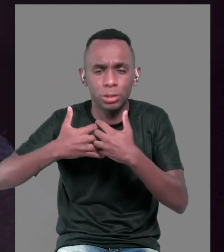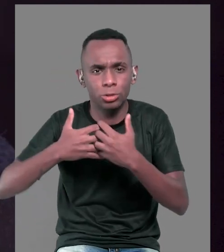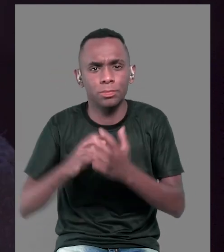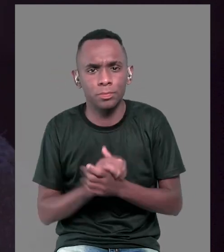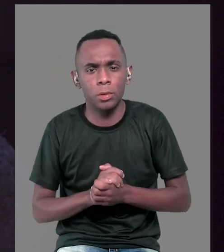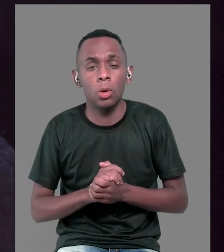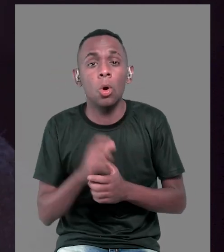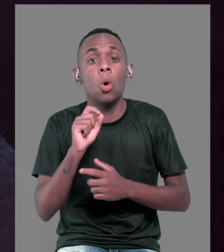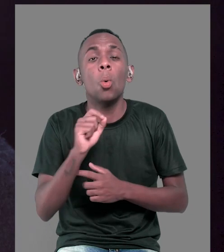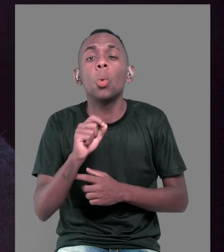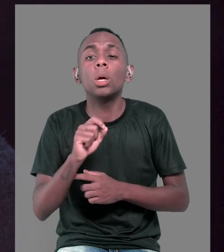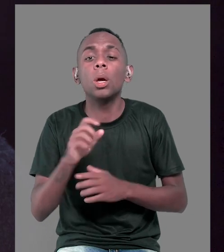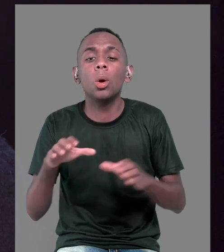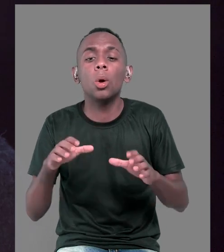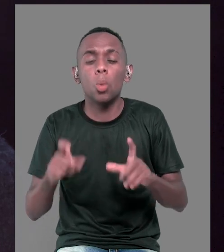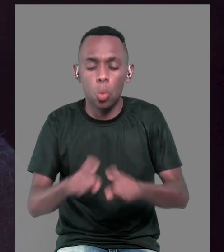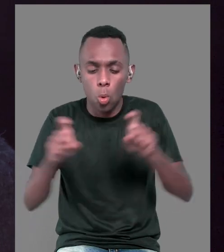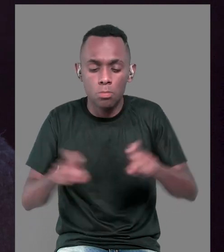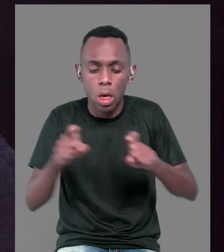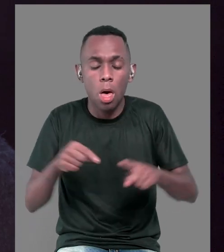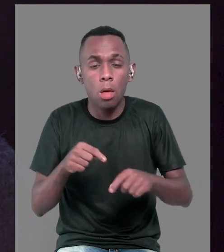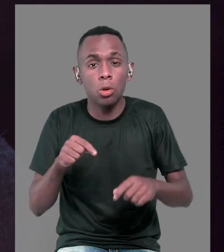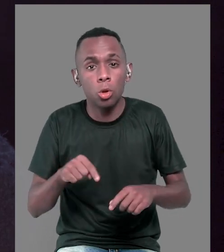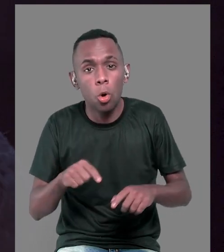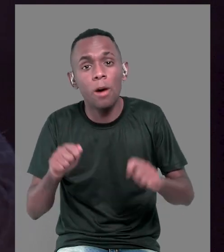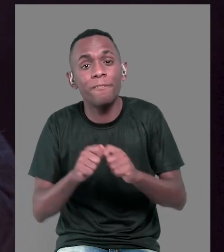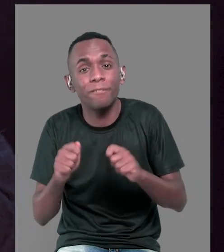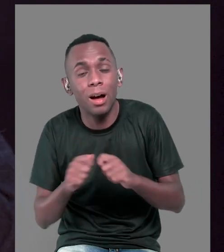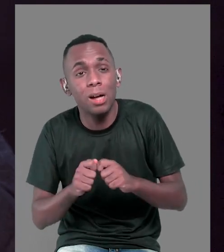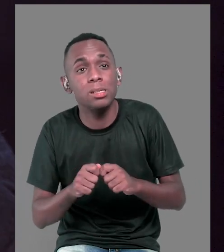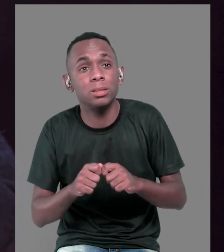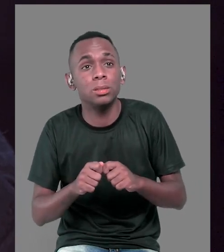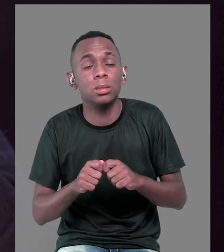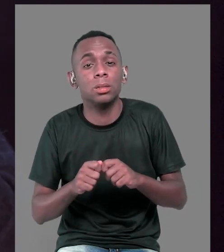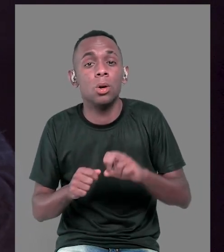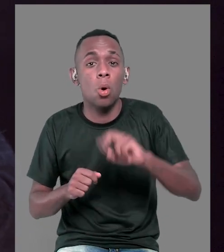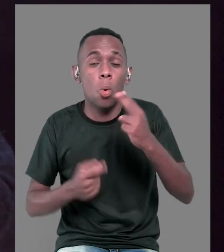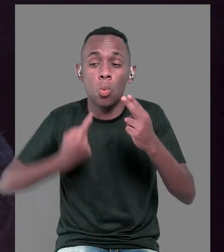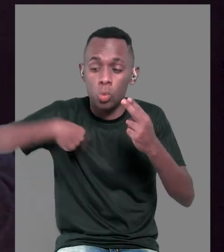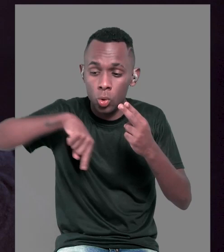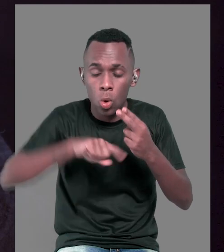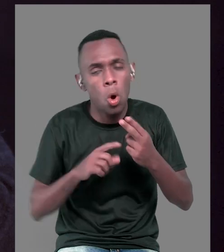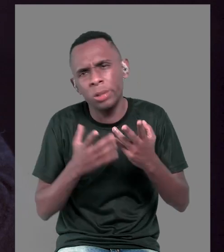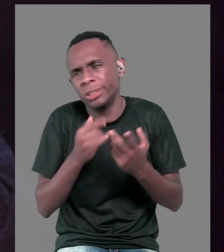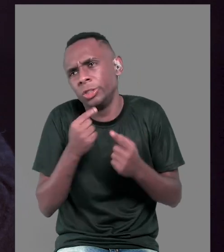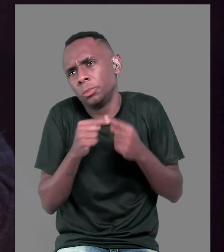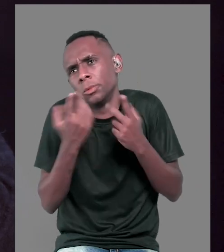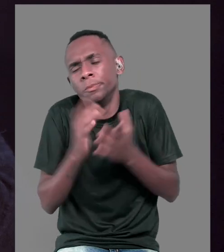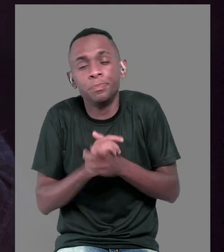o que os computadores fazem, ou como nós, e o que os